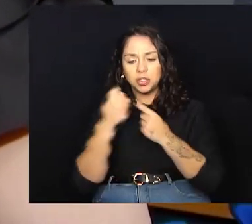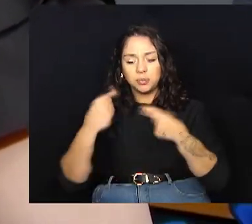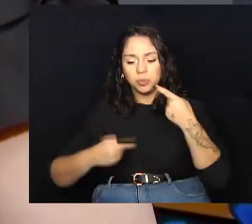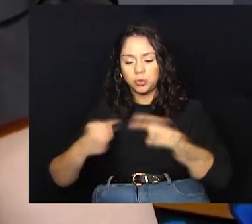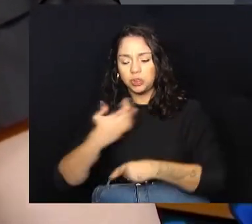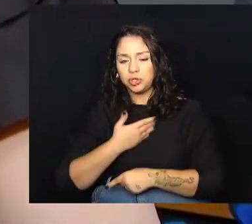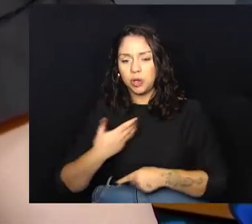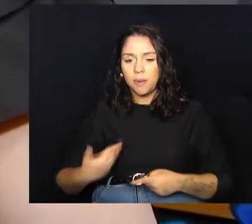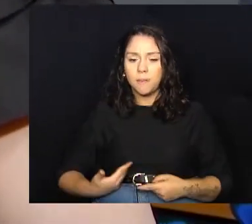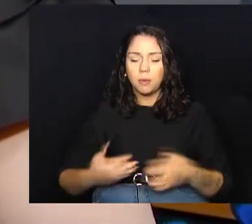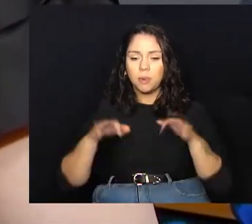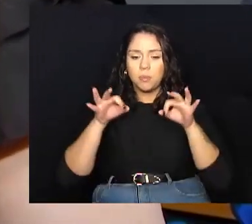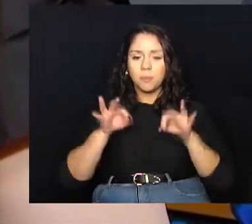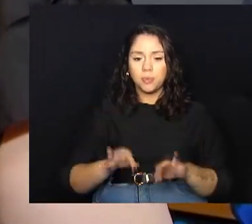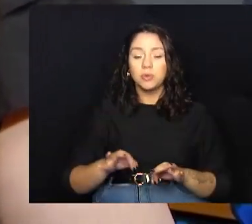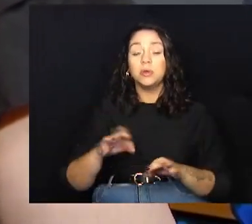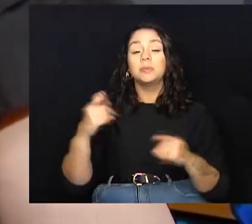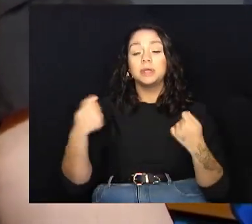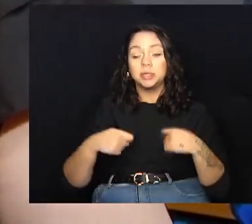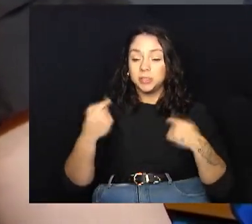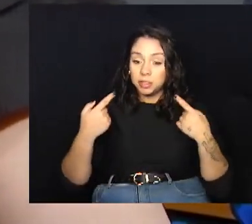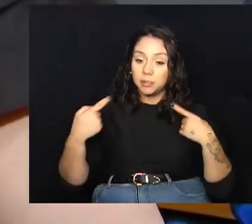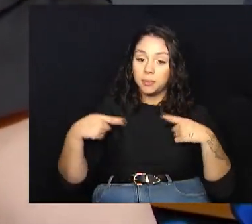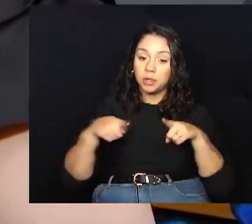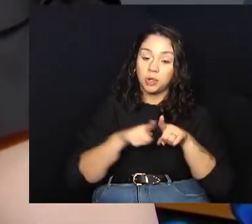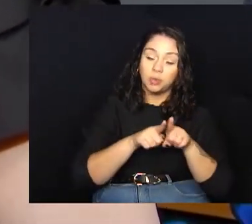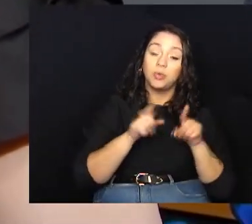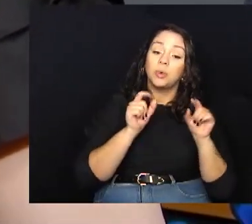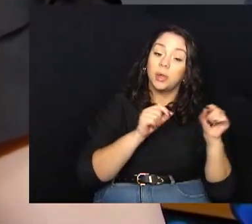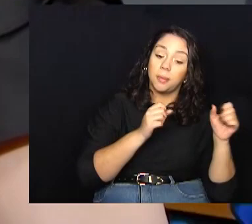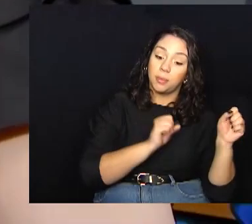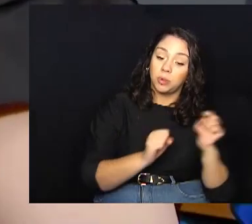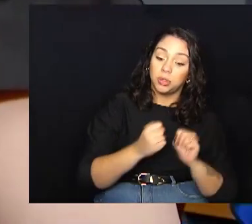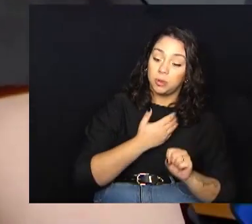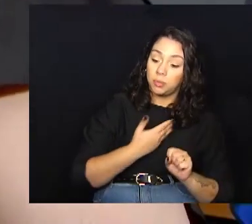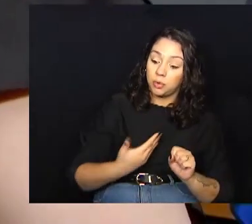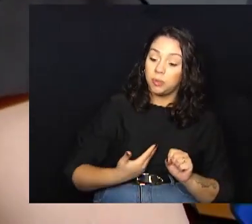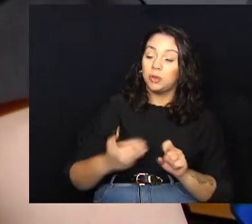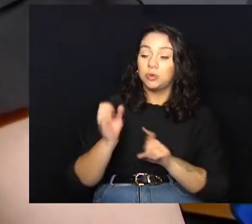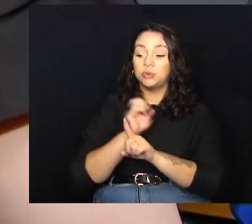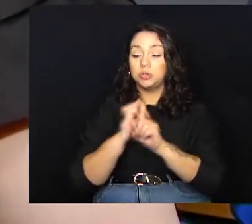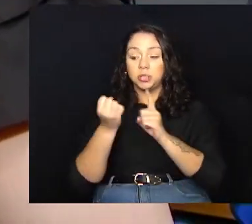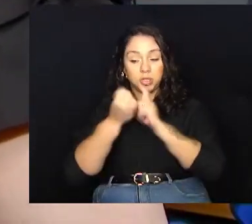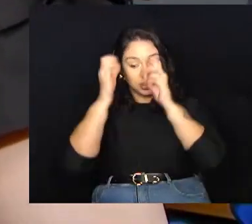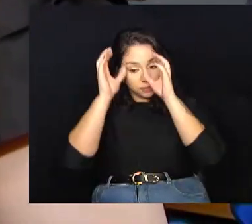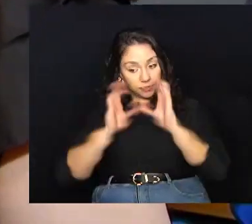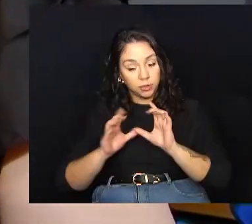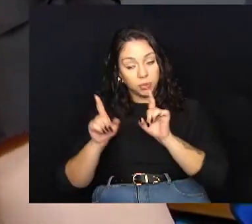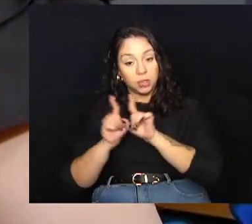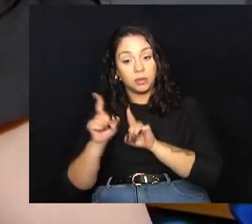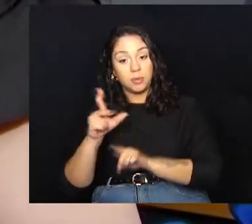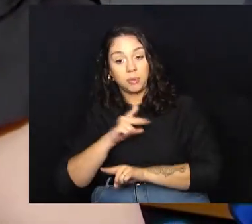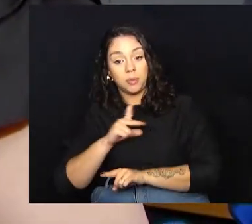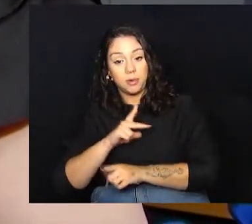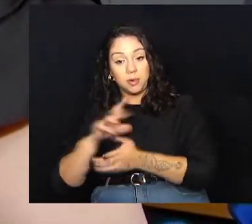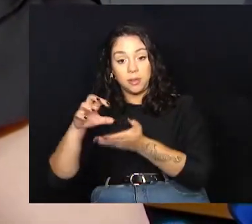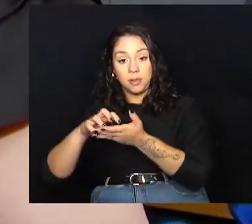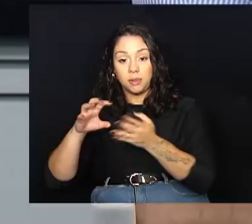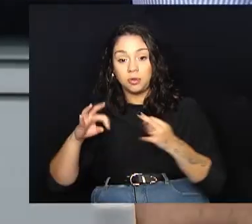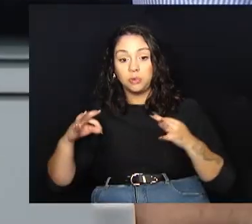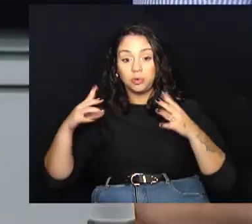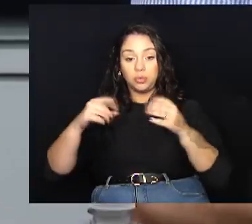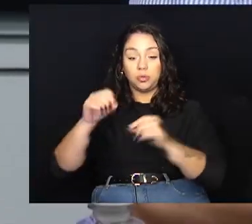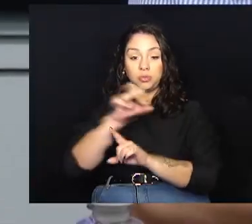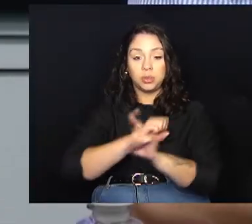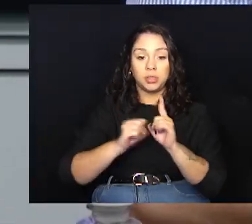públicas efetivas é necessário essa parceria entre o poder público entre a sociedade civil entre os entes privados e entre todas as cidades